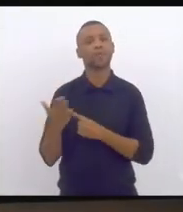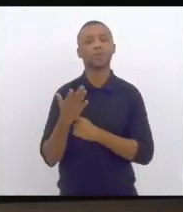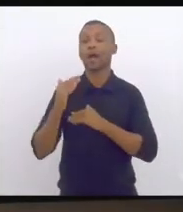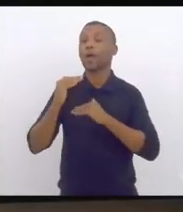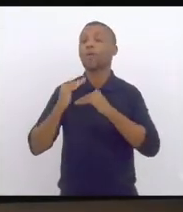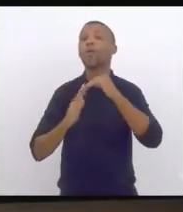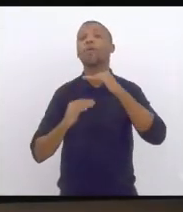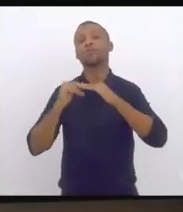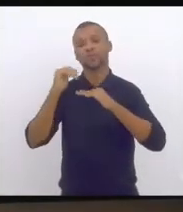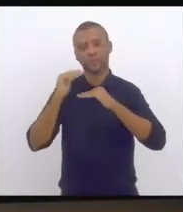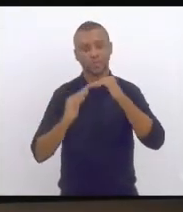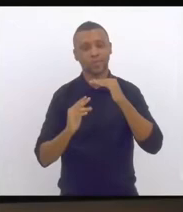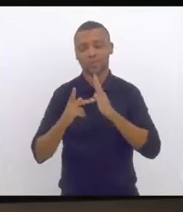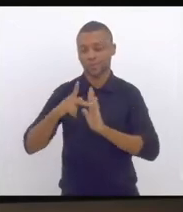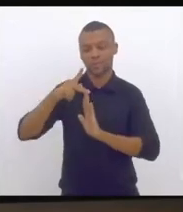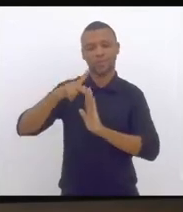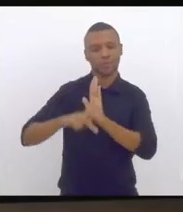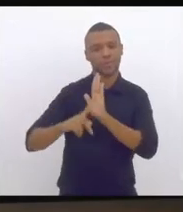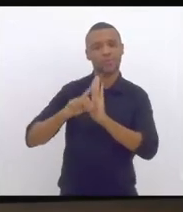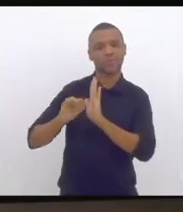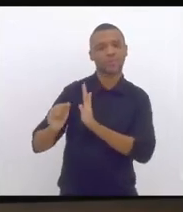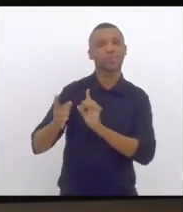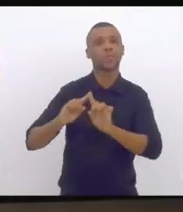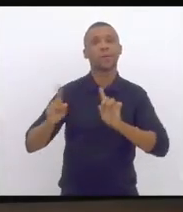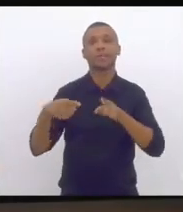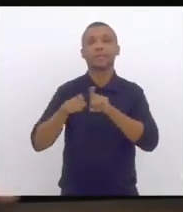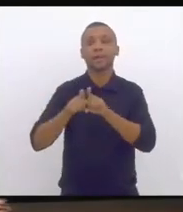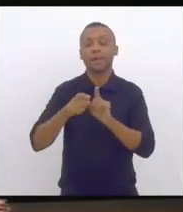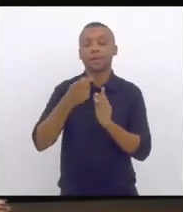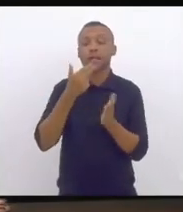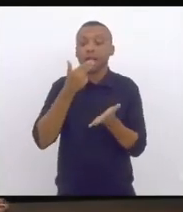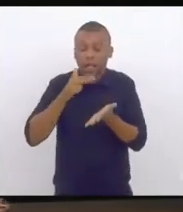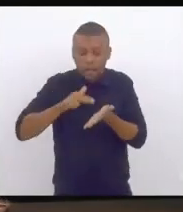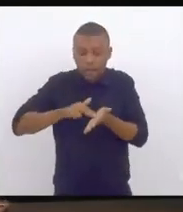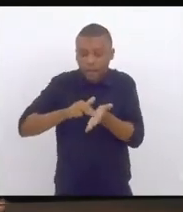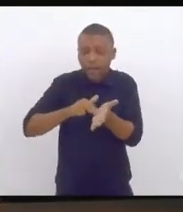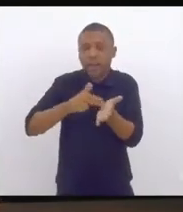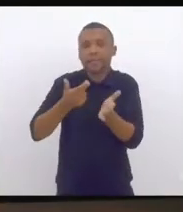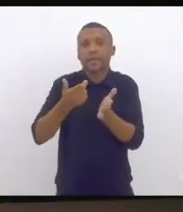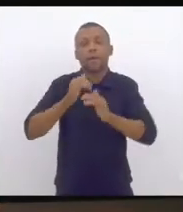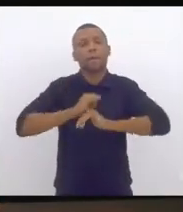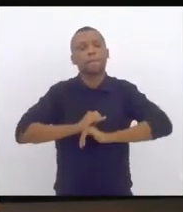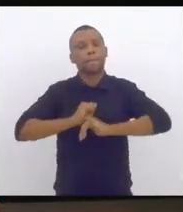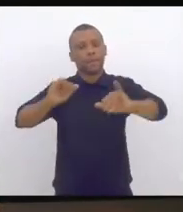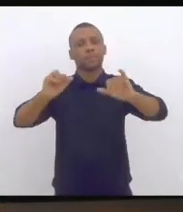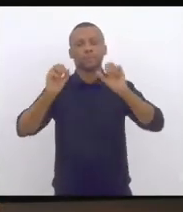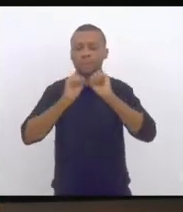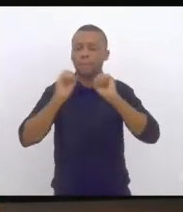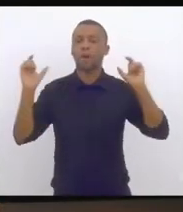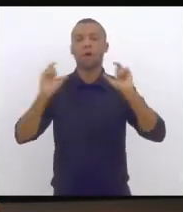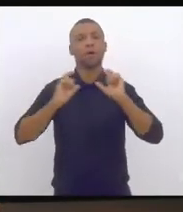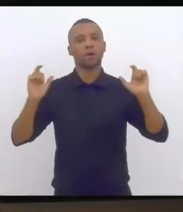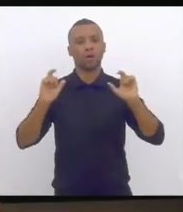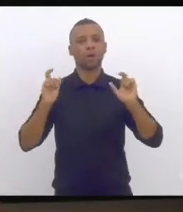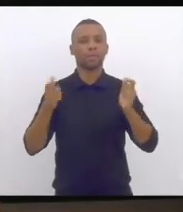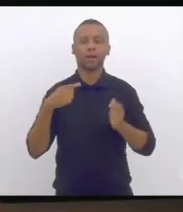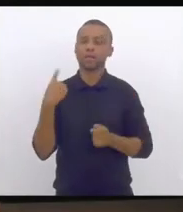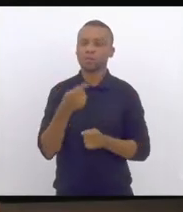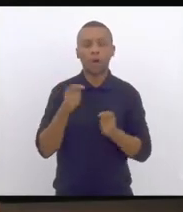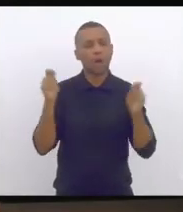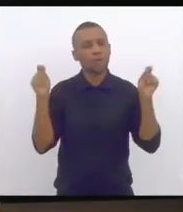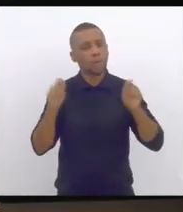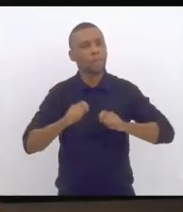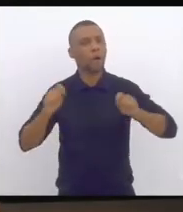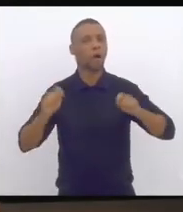não só esse projeto, mas também um manifesto importante chamando a atenção para que a gente